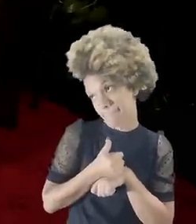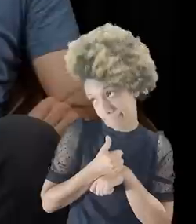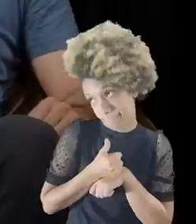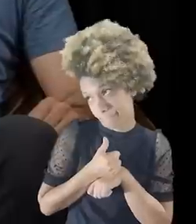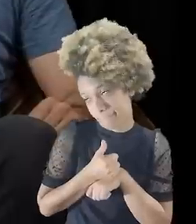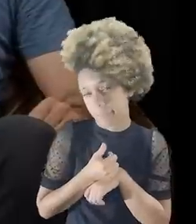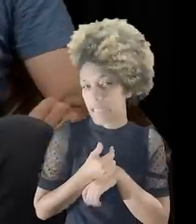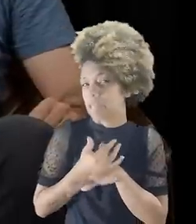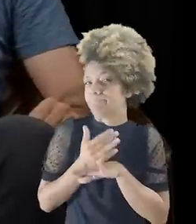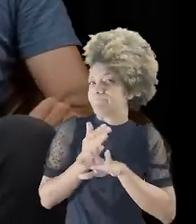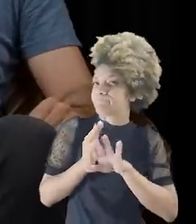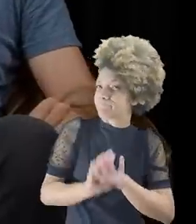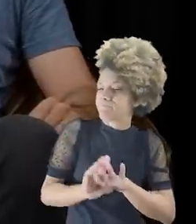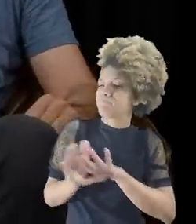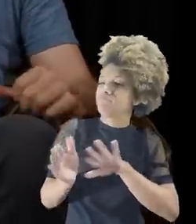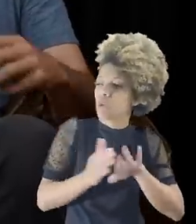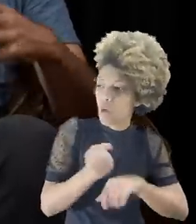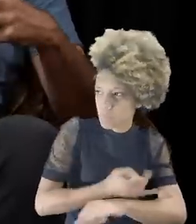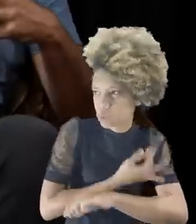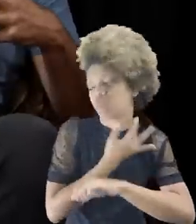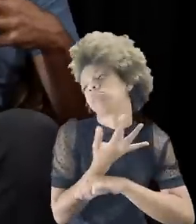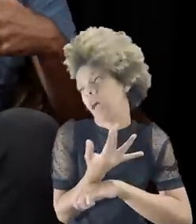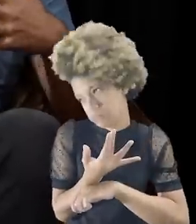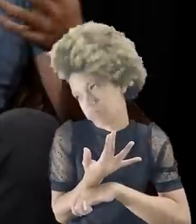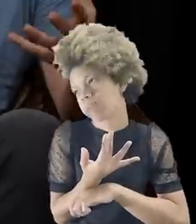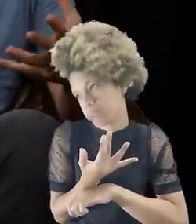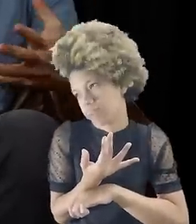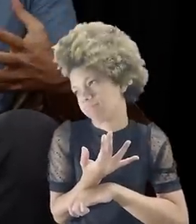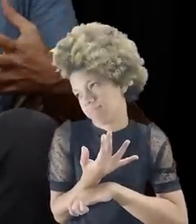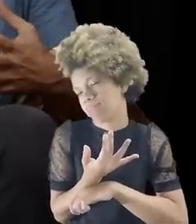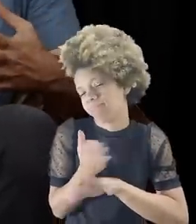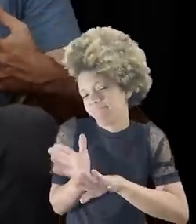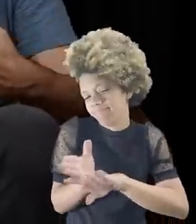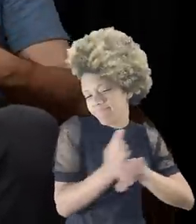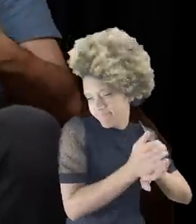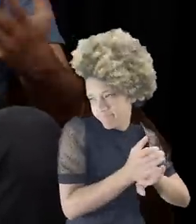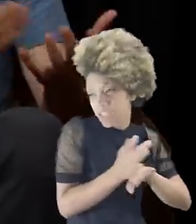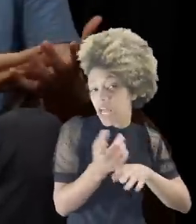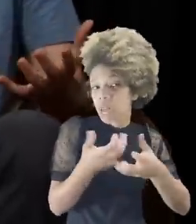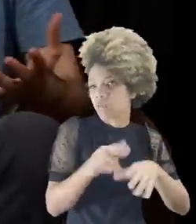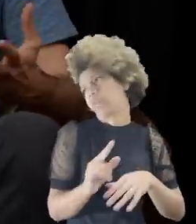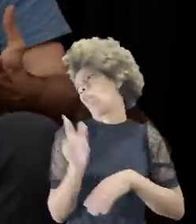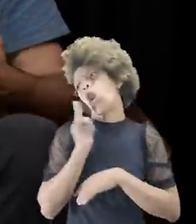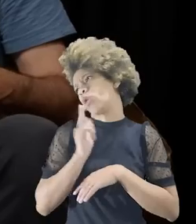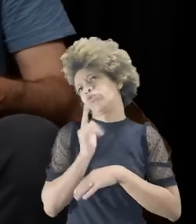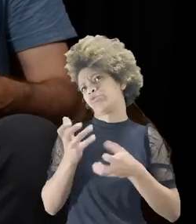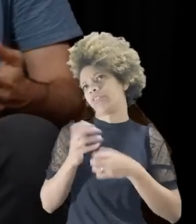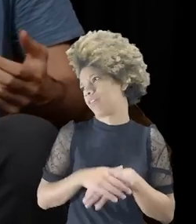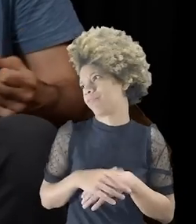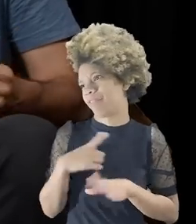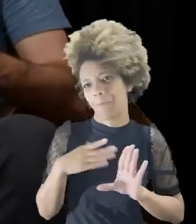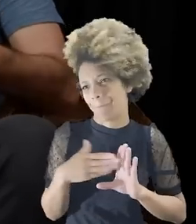de- deixa um pouco a questão do emocional não que não queira lógico Você